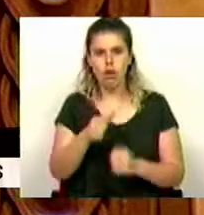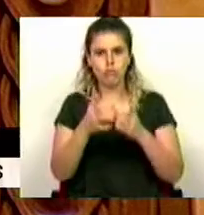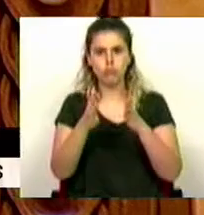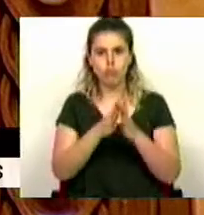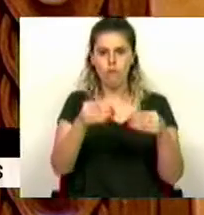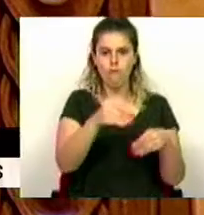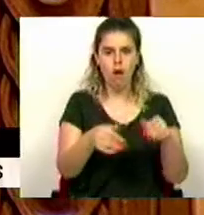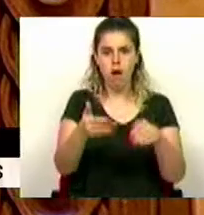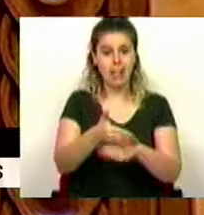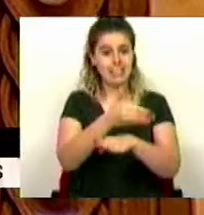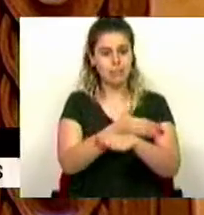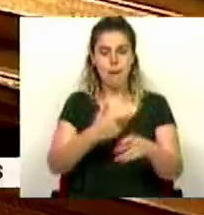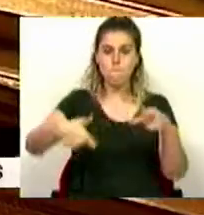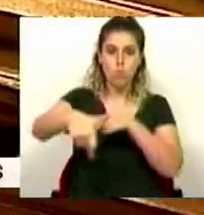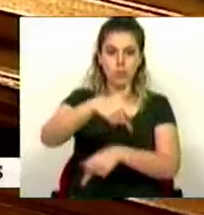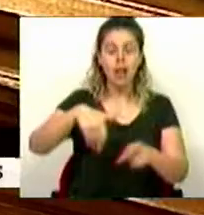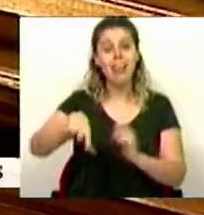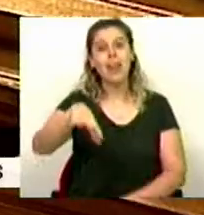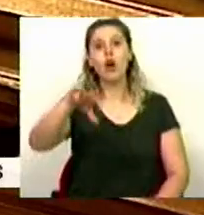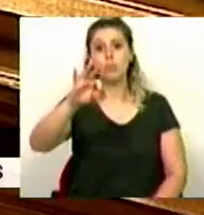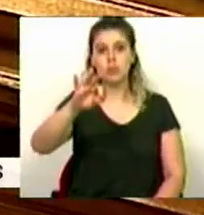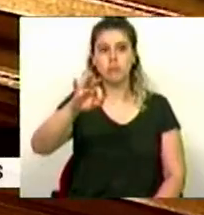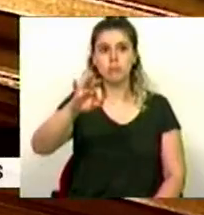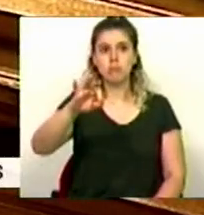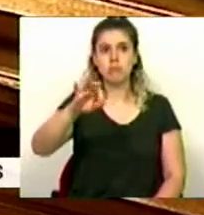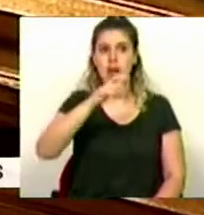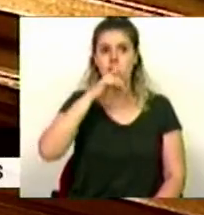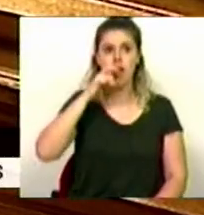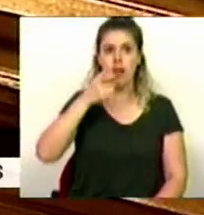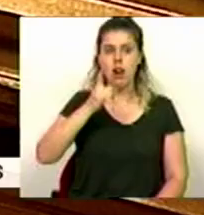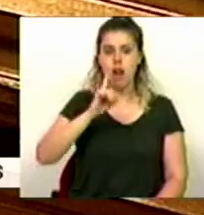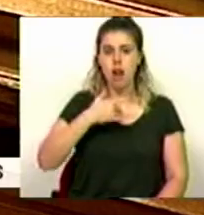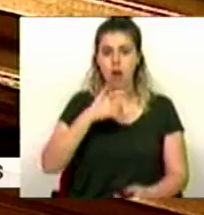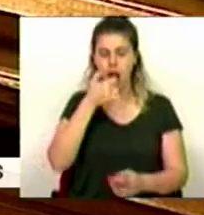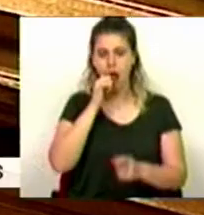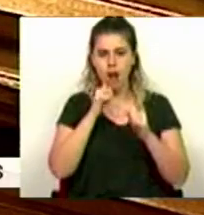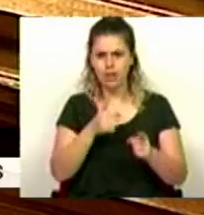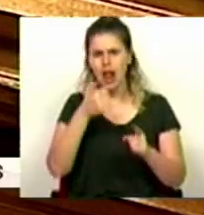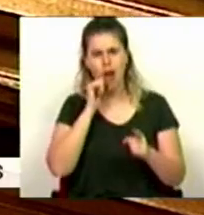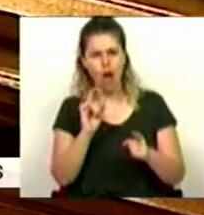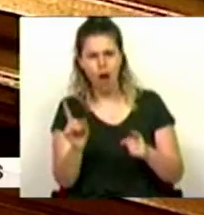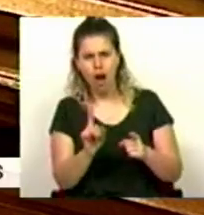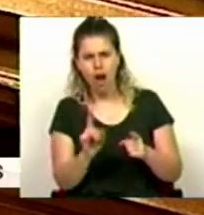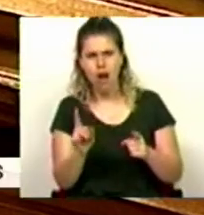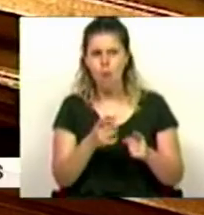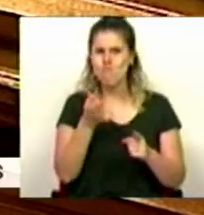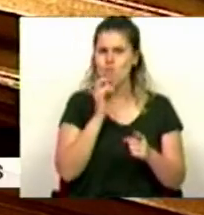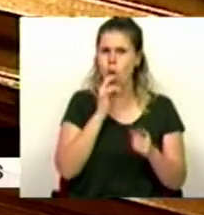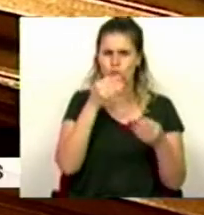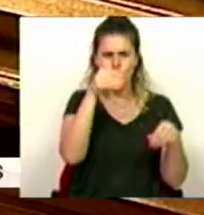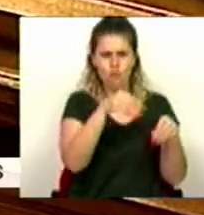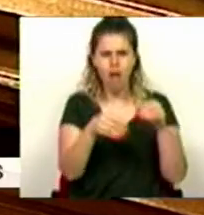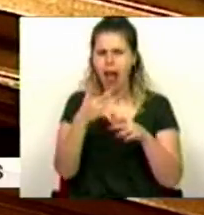voto antecipado em mobilidade, a opção era não garantir a estas açorianas e a estes açorianos que pudessem